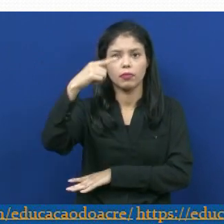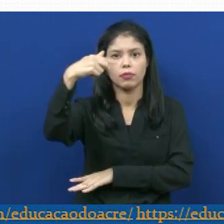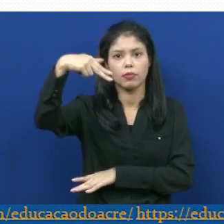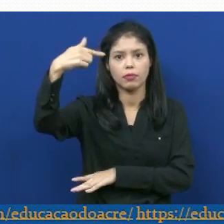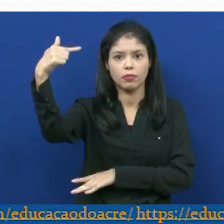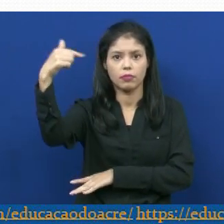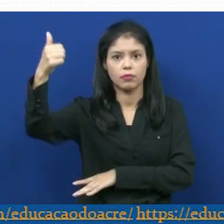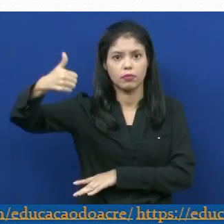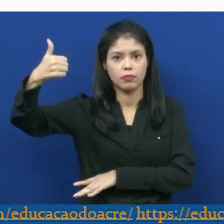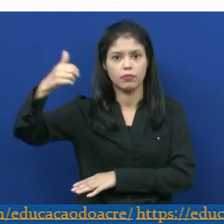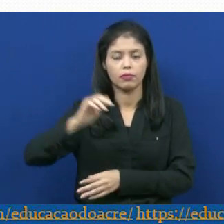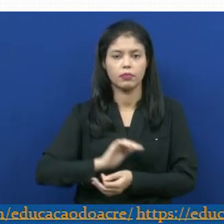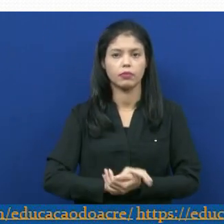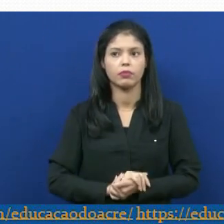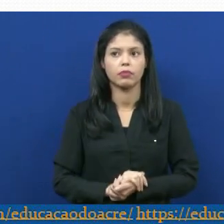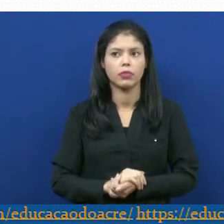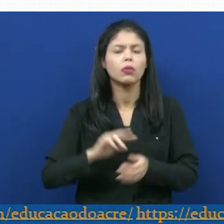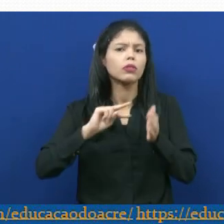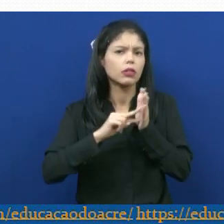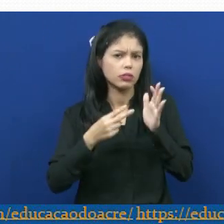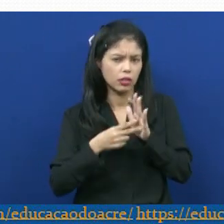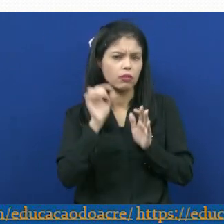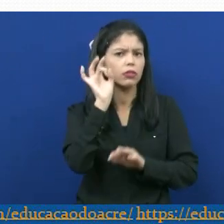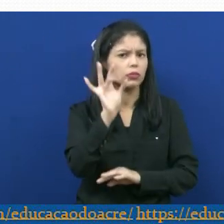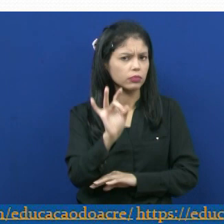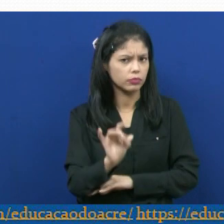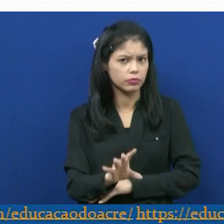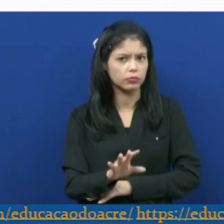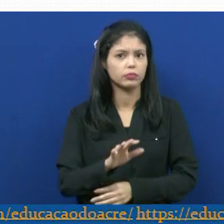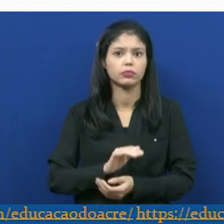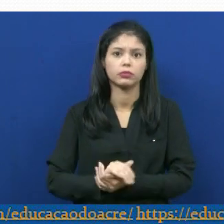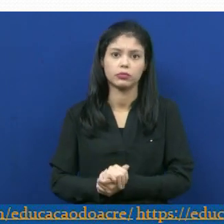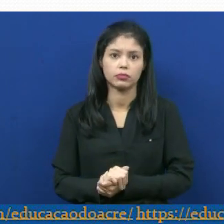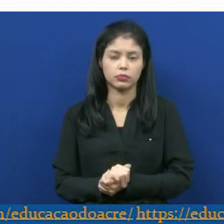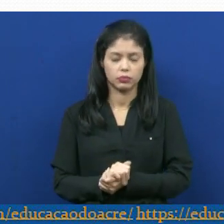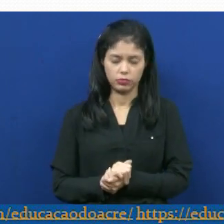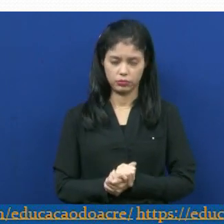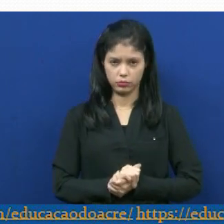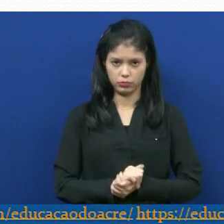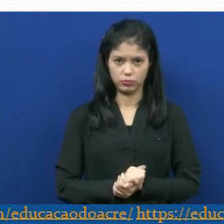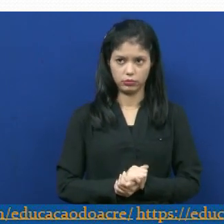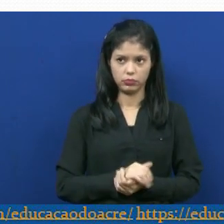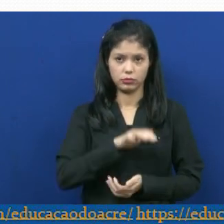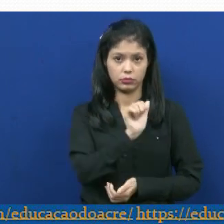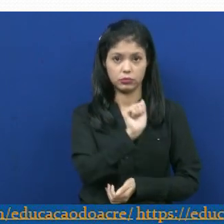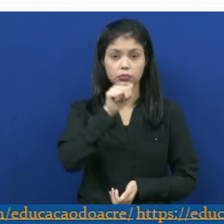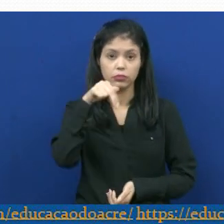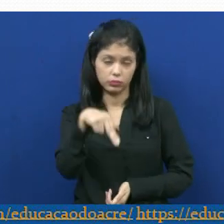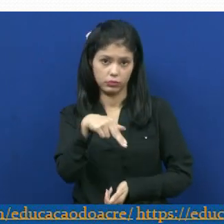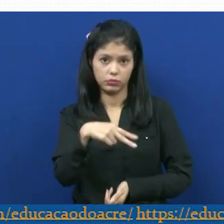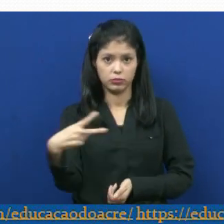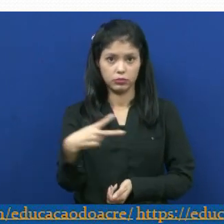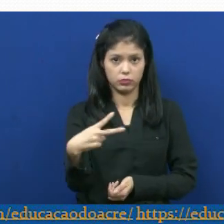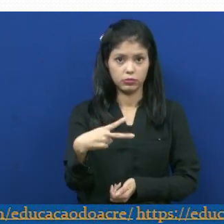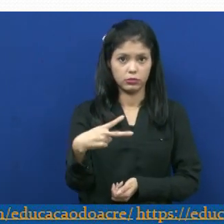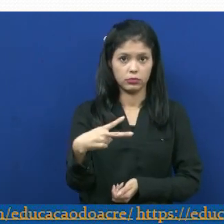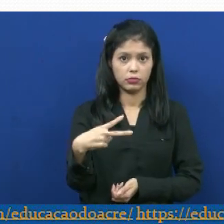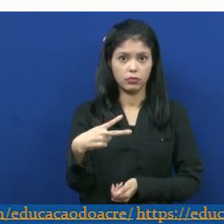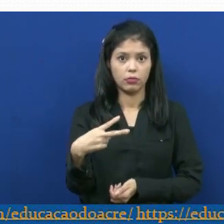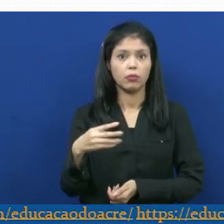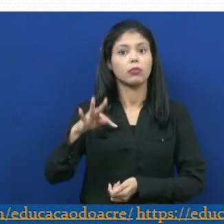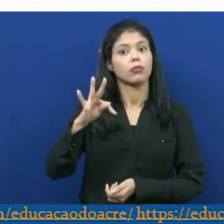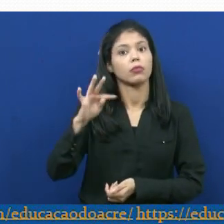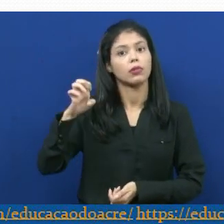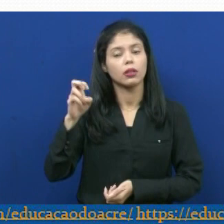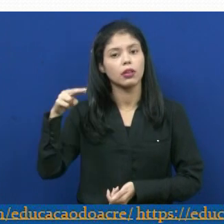menos 1. O que significa cada elemento desse? A n nós já vimos que é o nosso enésimo termo,